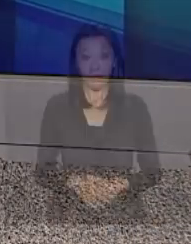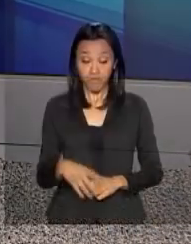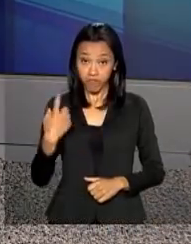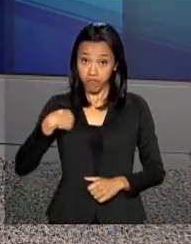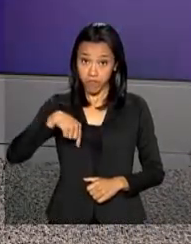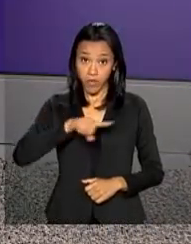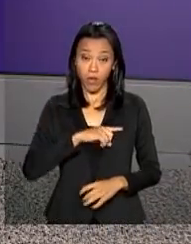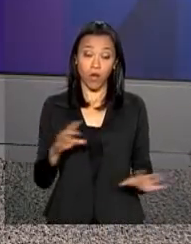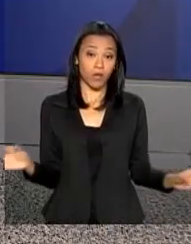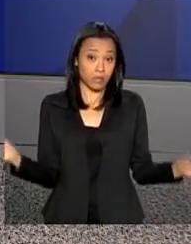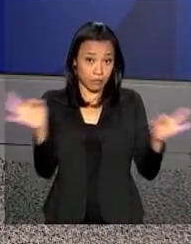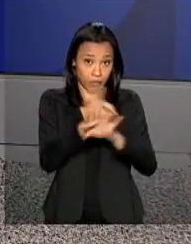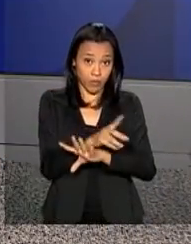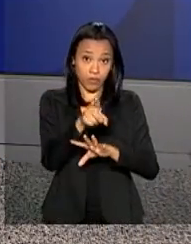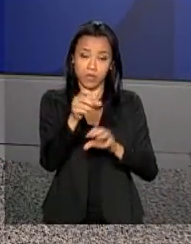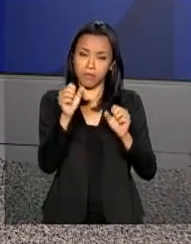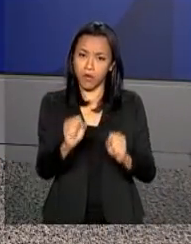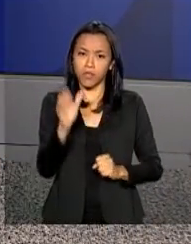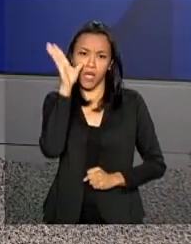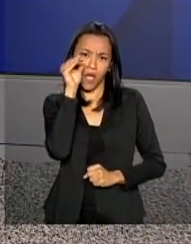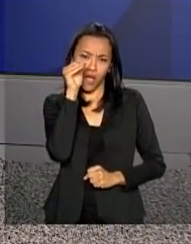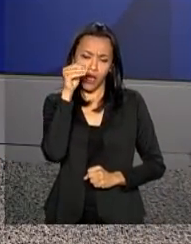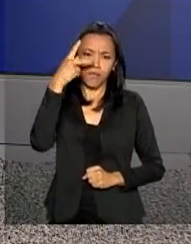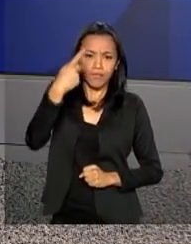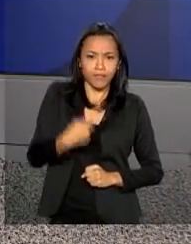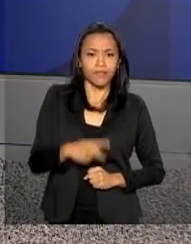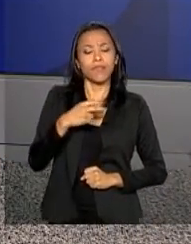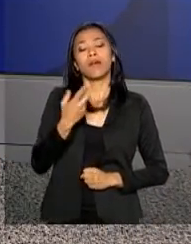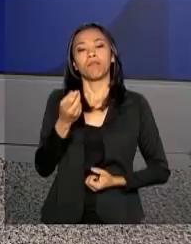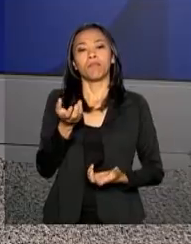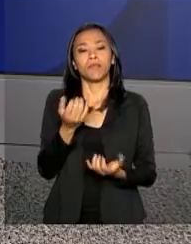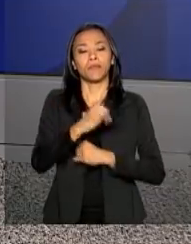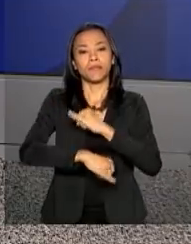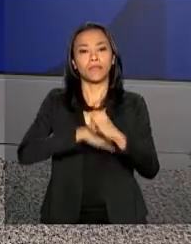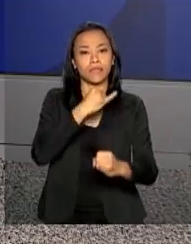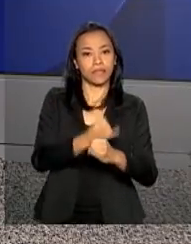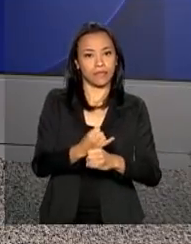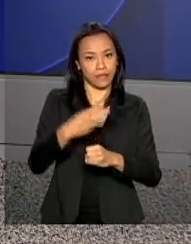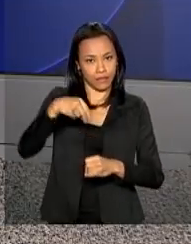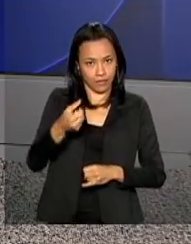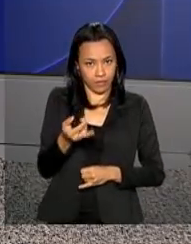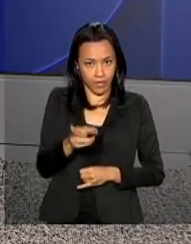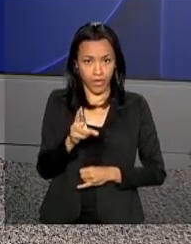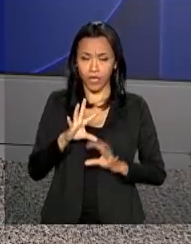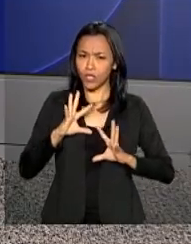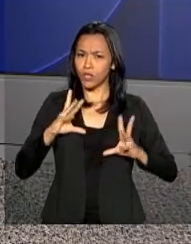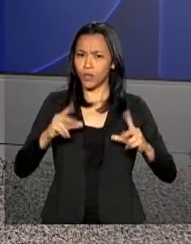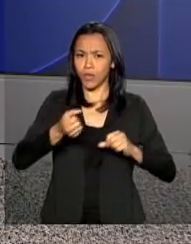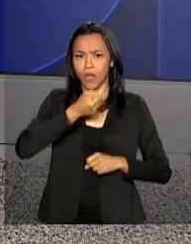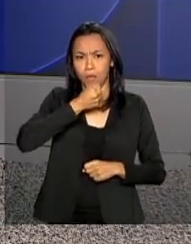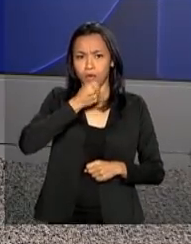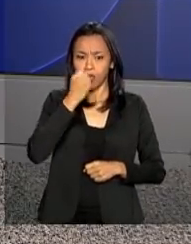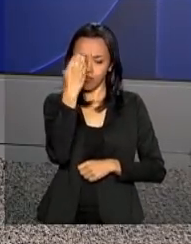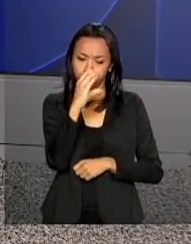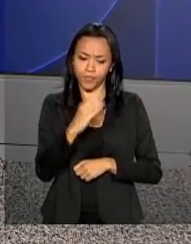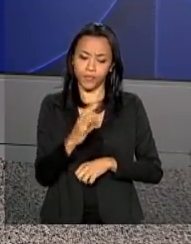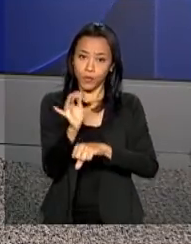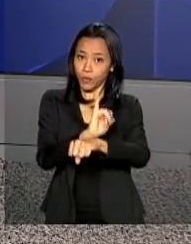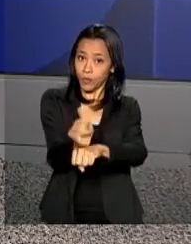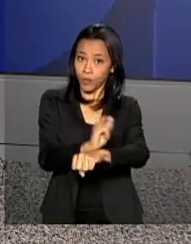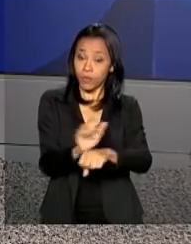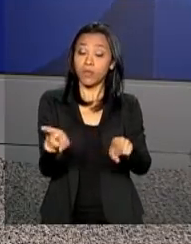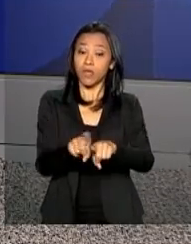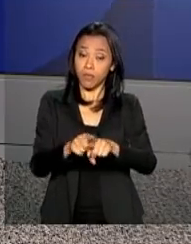Nós ficamos por aqui. Você acompanha a nossa programação ao vivo pelo site da NBR e todas as reportagens estão em nosso canal no YouTube.